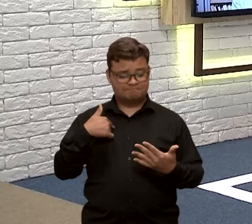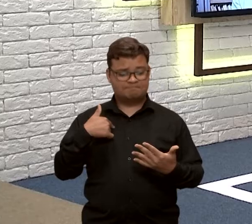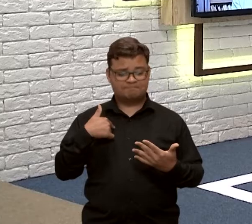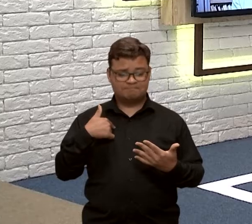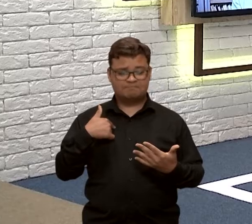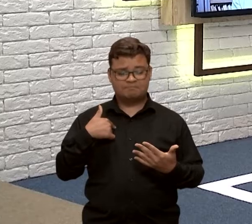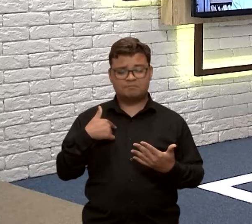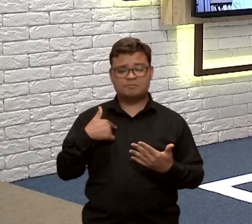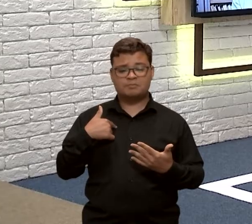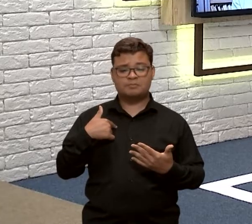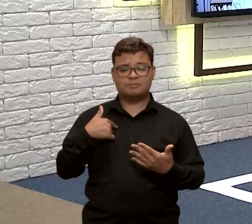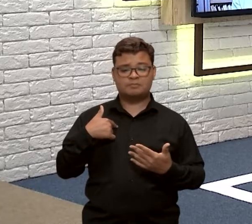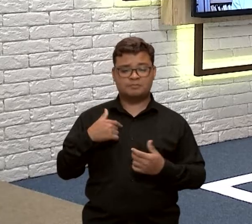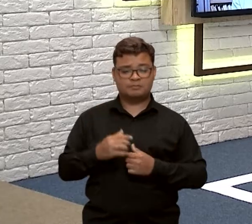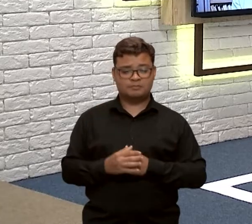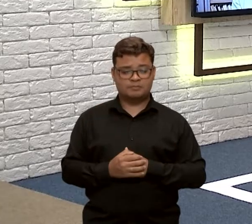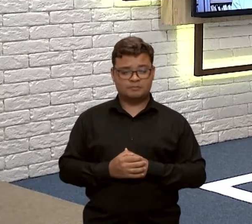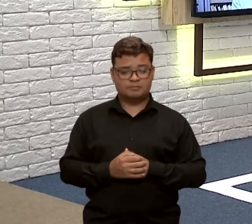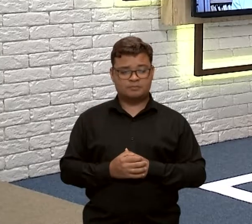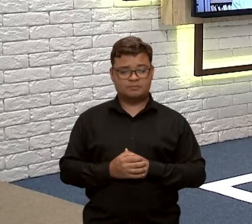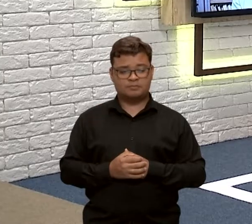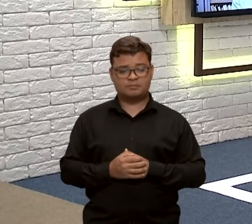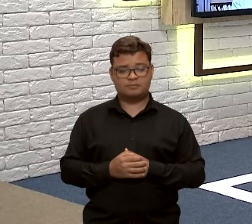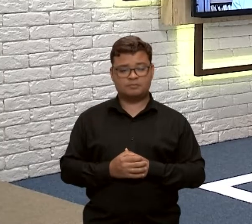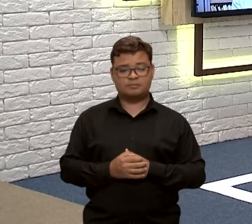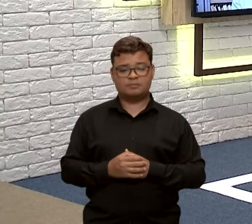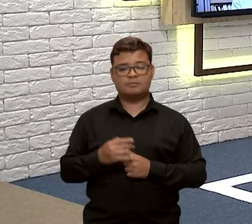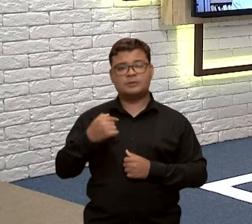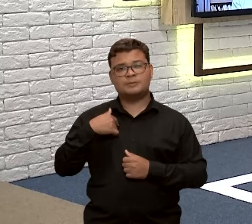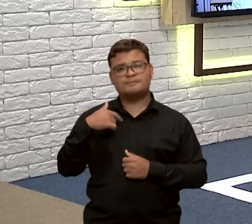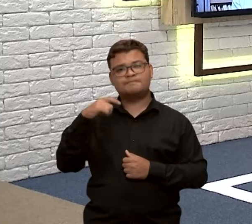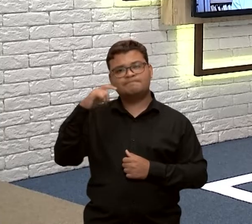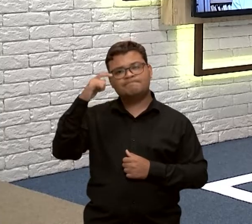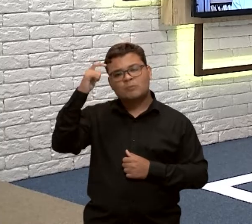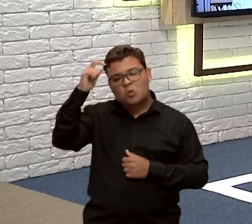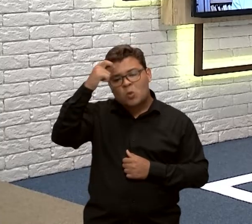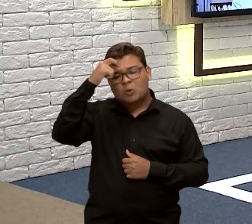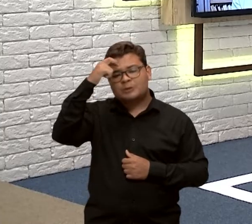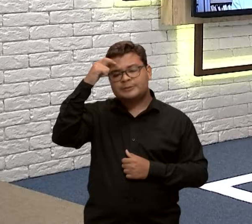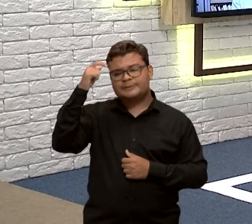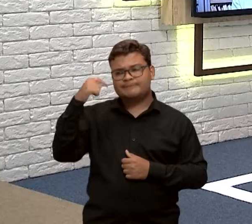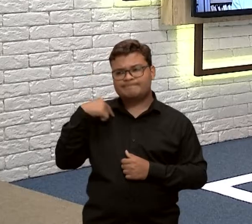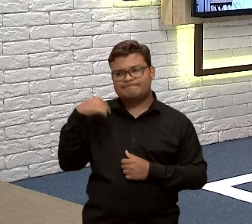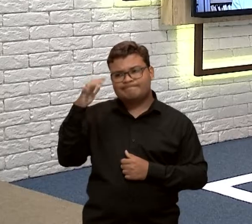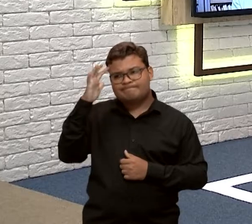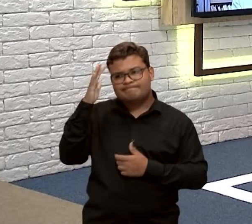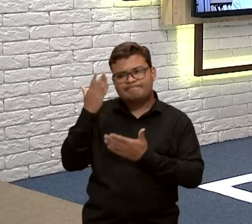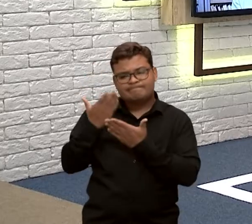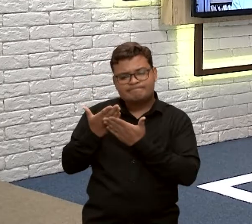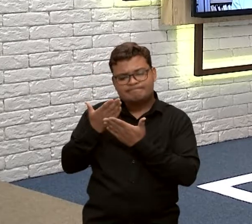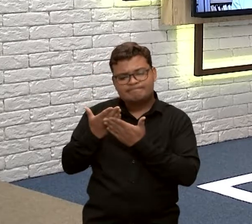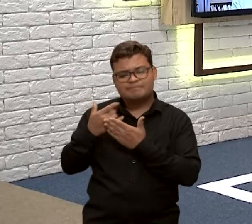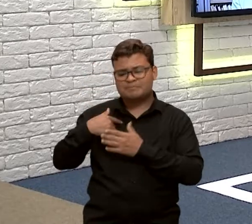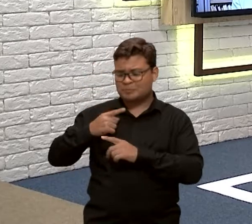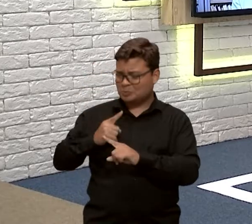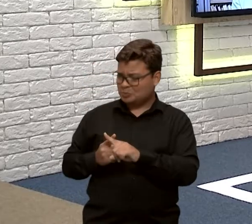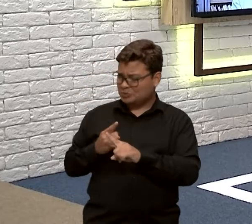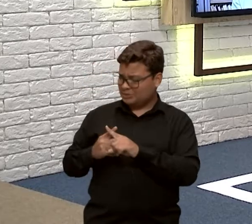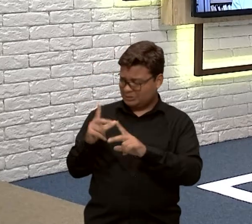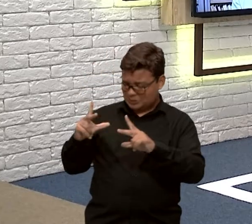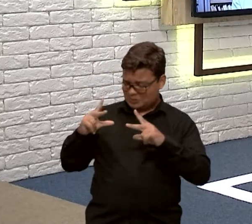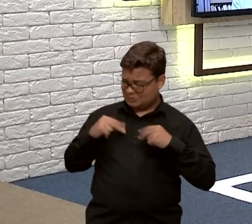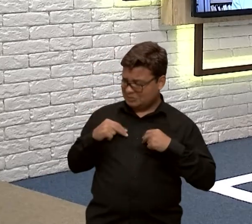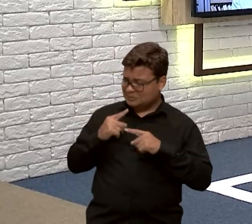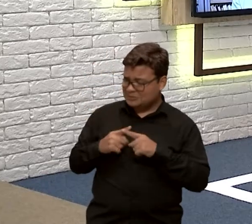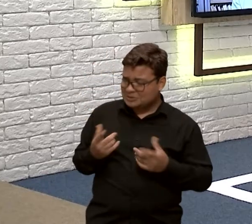eu quando, na verdade, me pilho fazendo exame de consciência, eu fico imaginando por que eu mereço essas coisas.